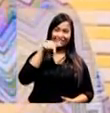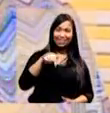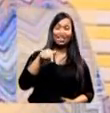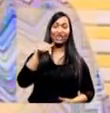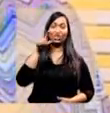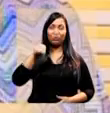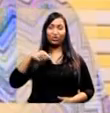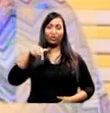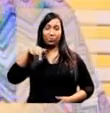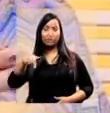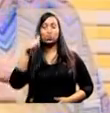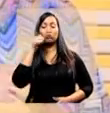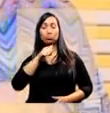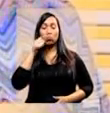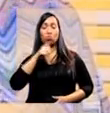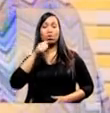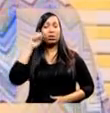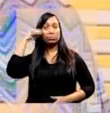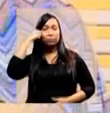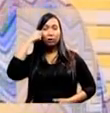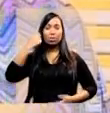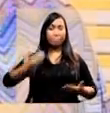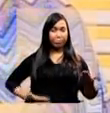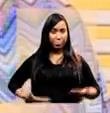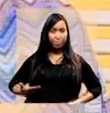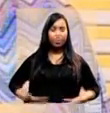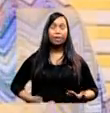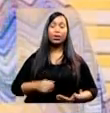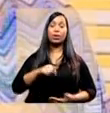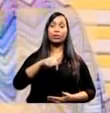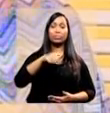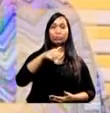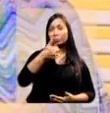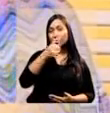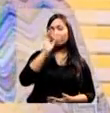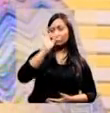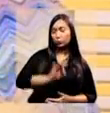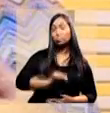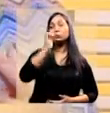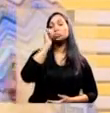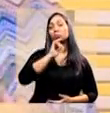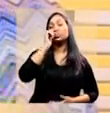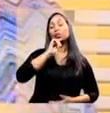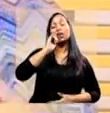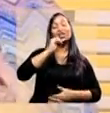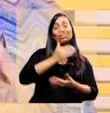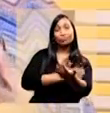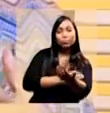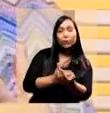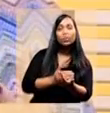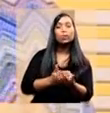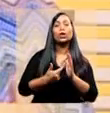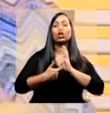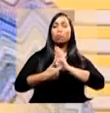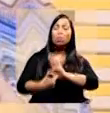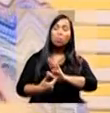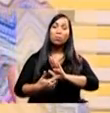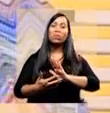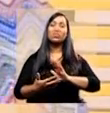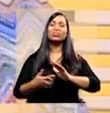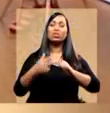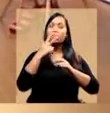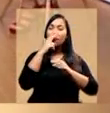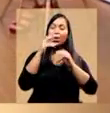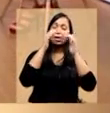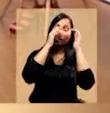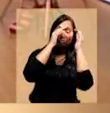de mulheres negras, enquanto temos 10% de mulheres brancas. Então, tudo isso dá um caráter de